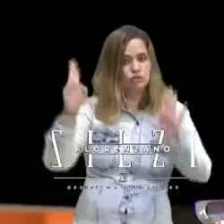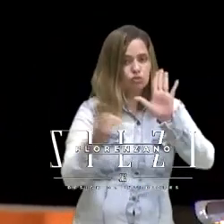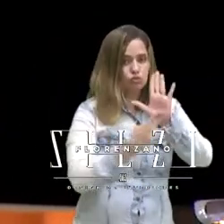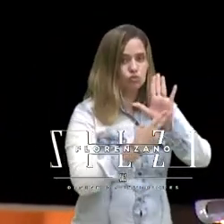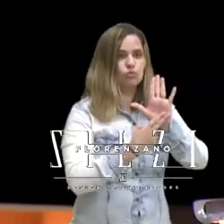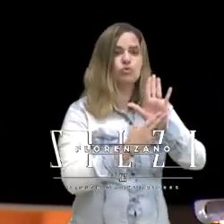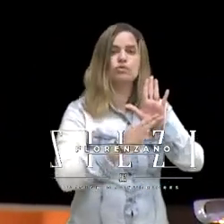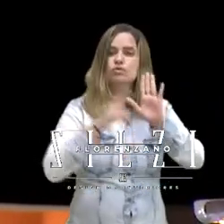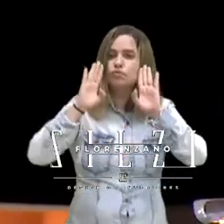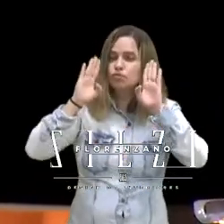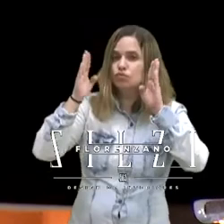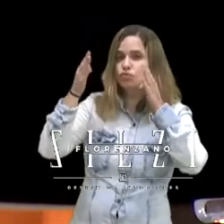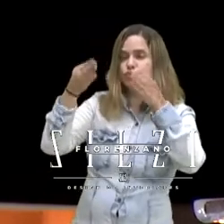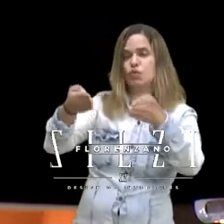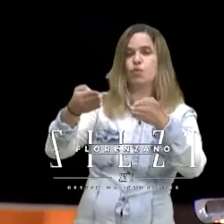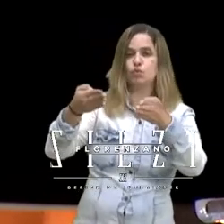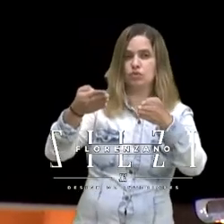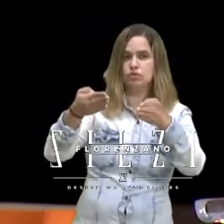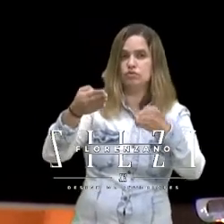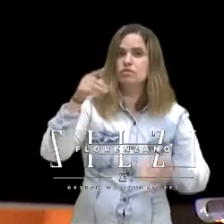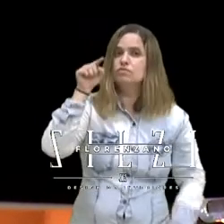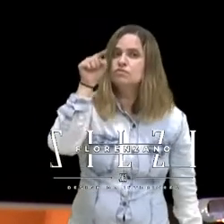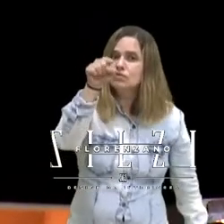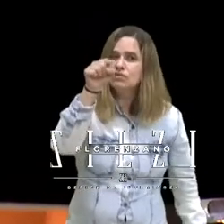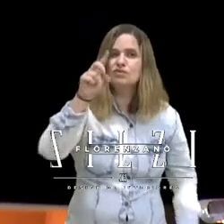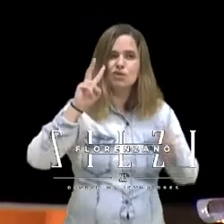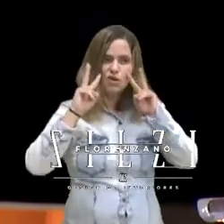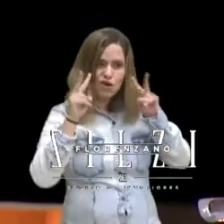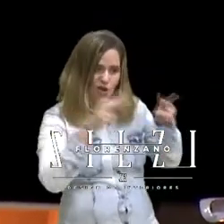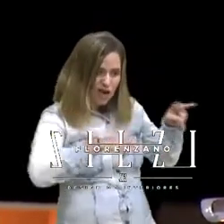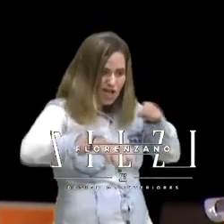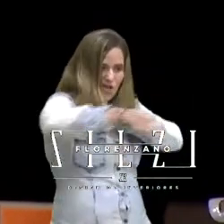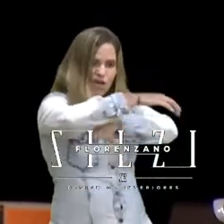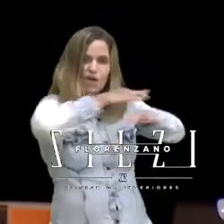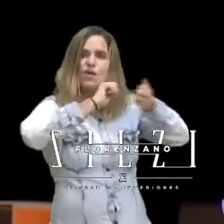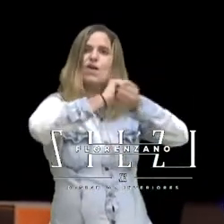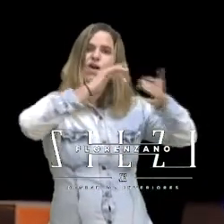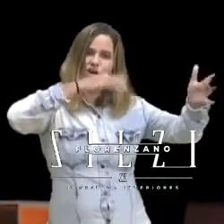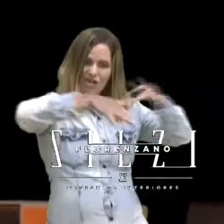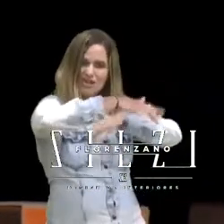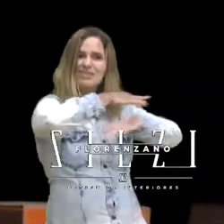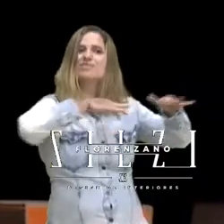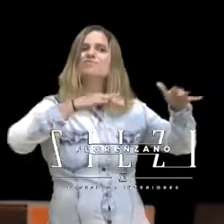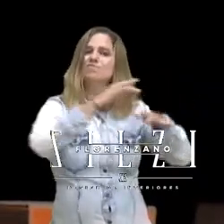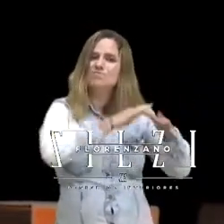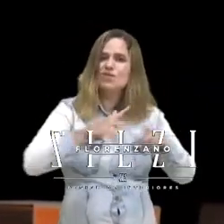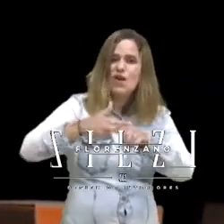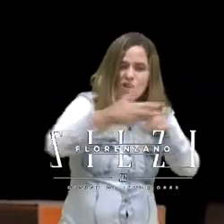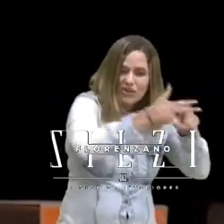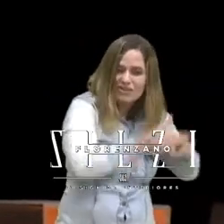sua situação, e você vê a glória de Deus restaurando tudo e dando aonde abundou o